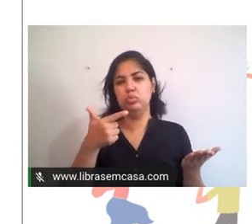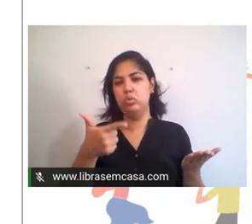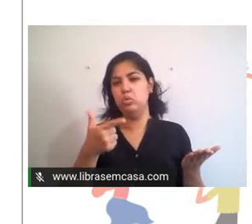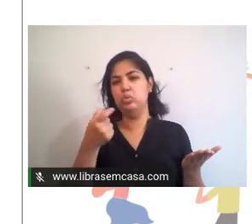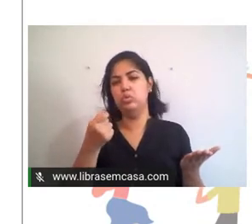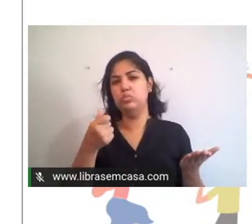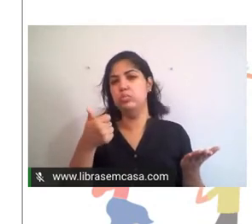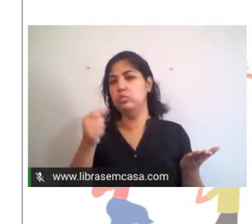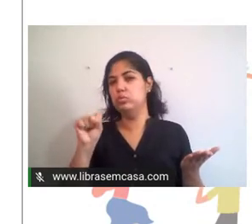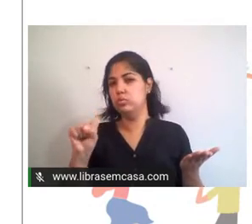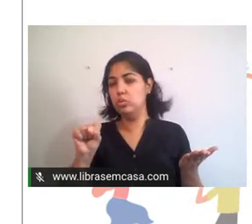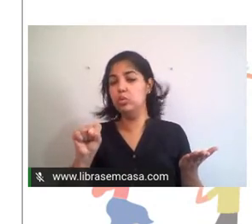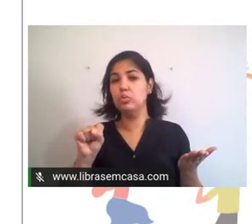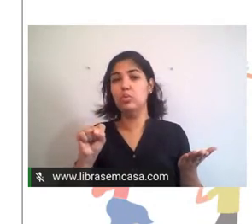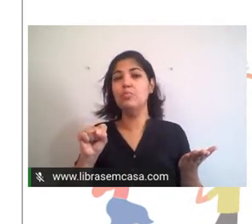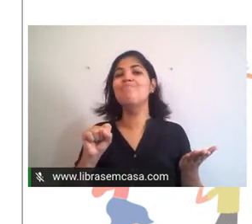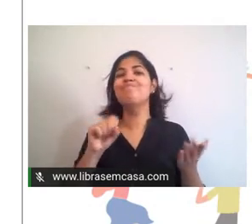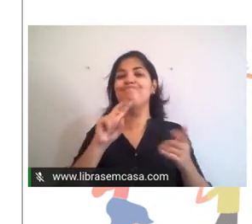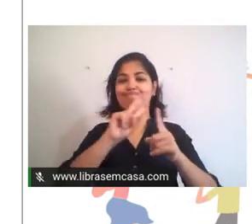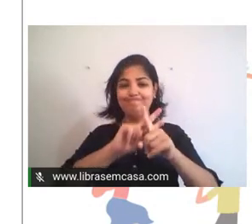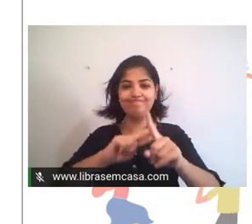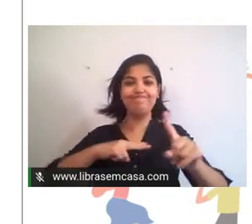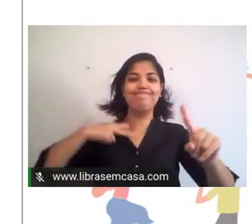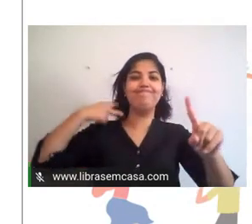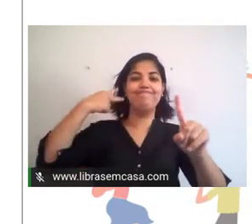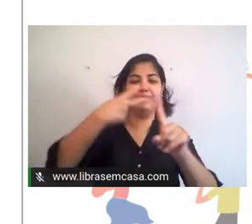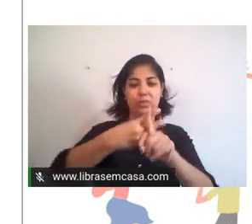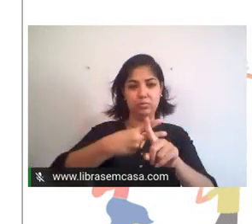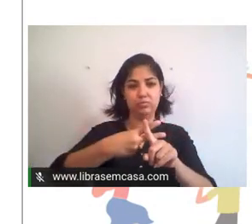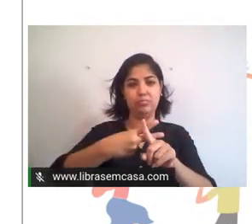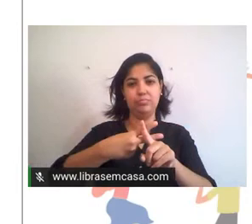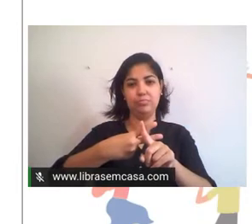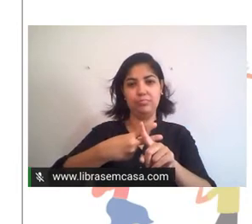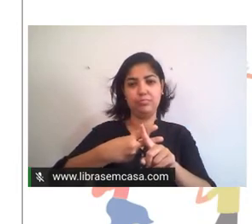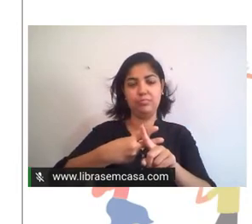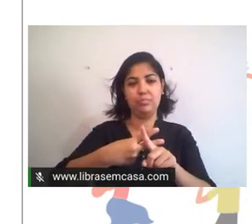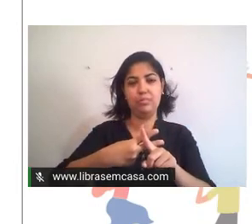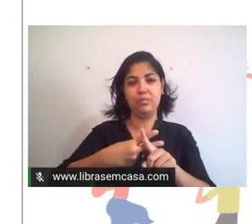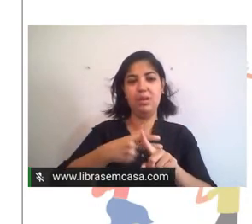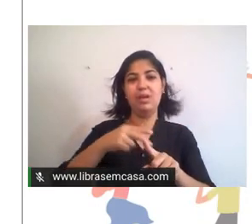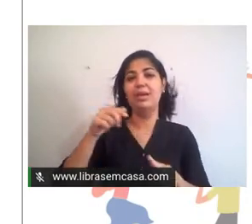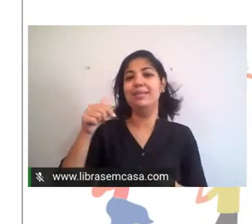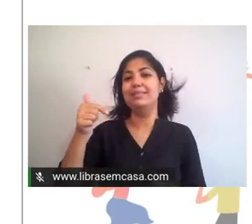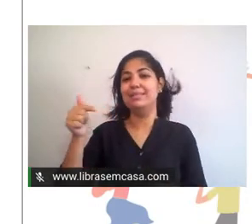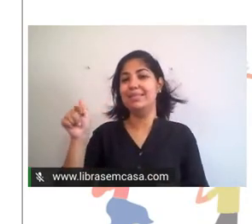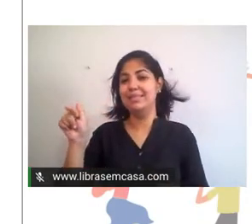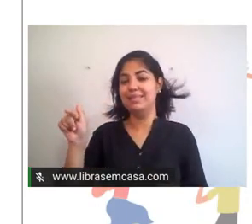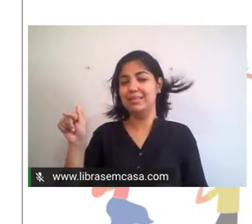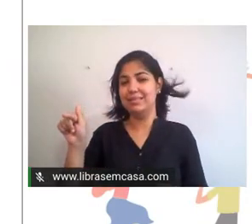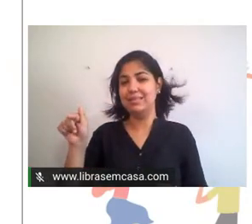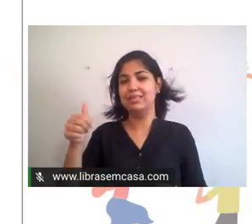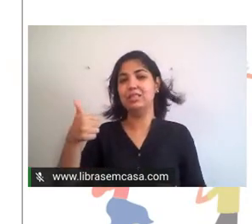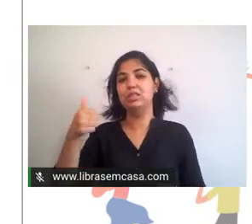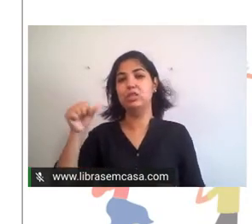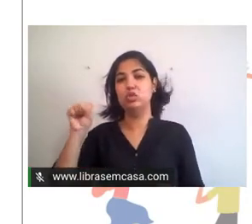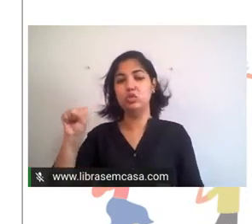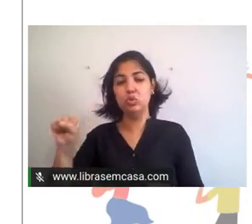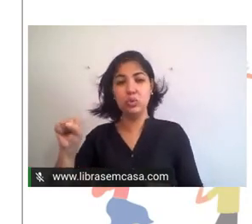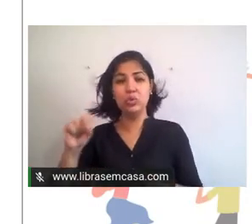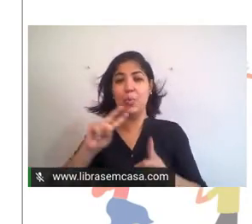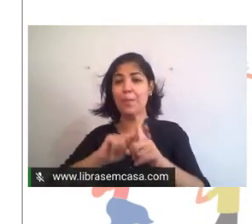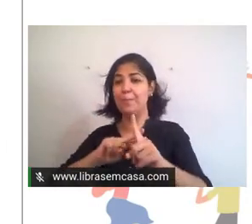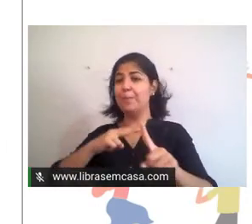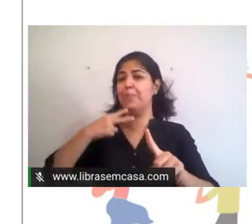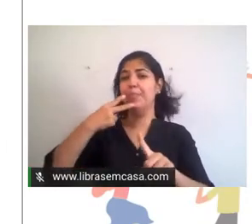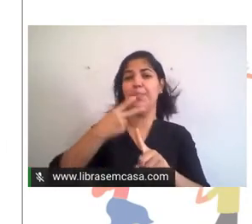piorou muito. Nós encontramos em 2017-18 uma situação pior do que em 2004, quando